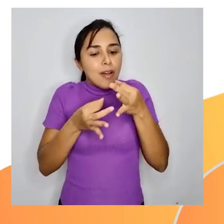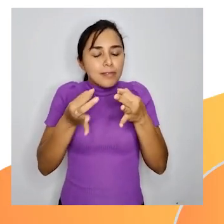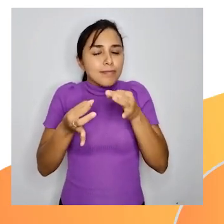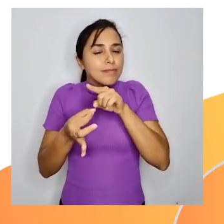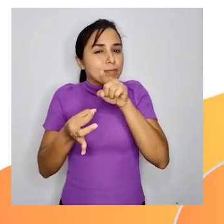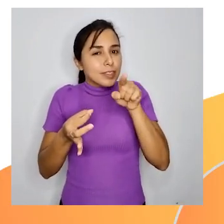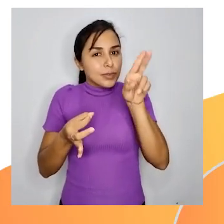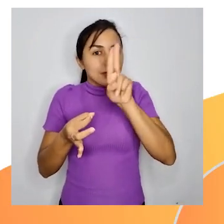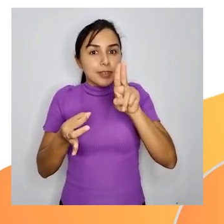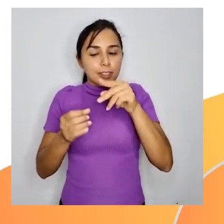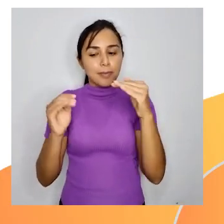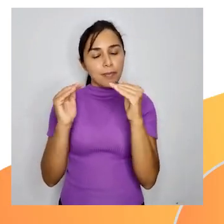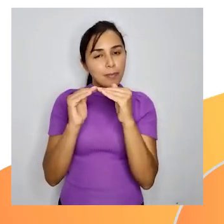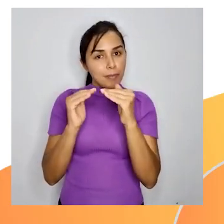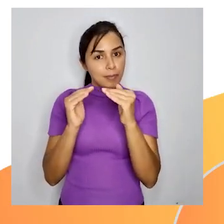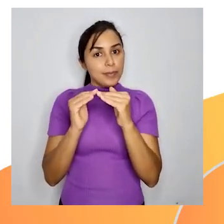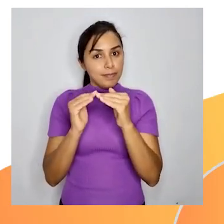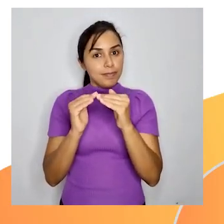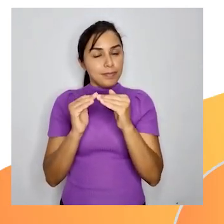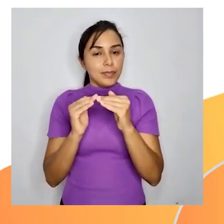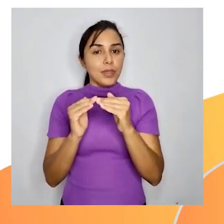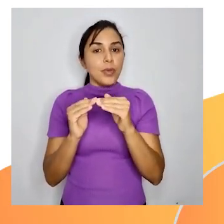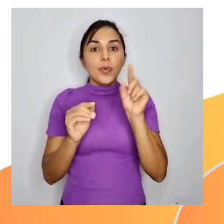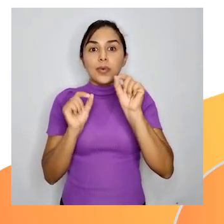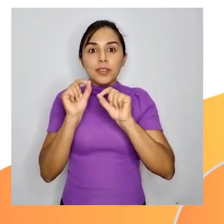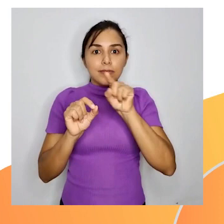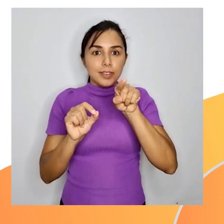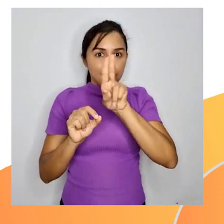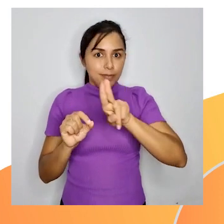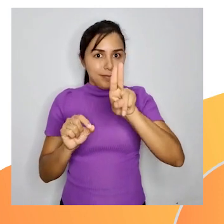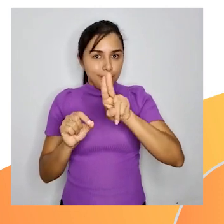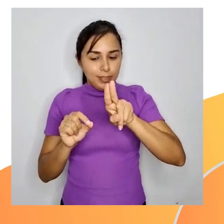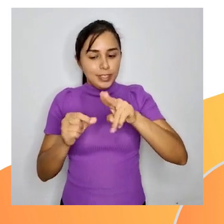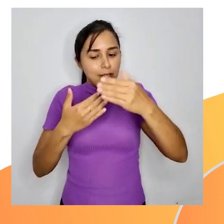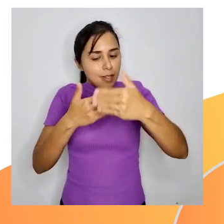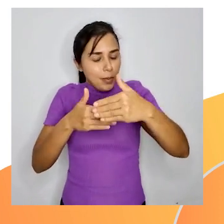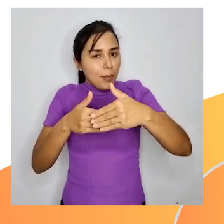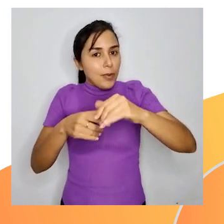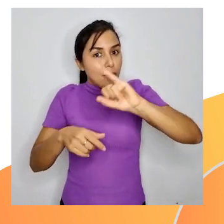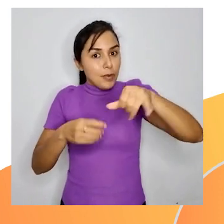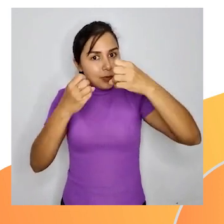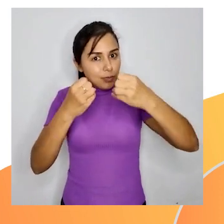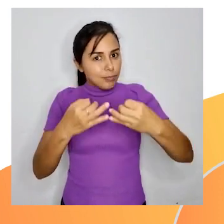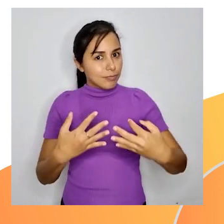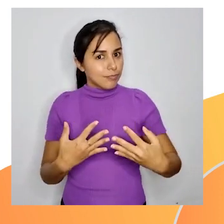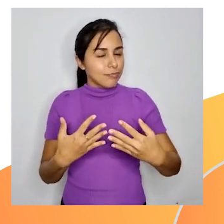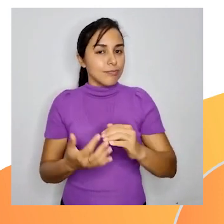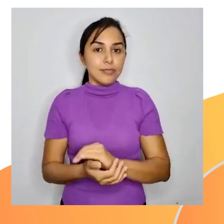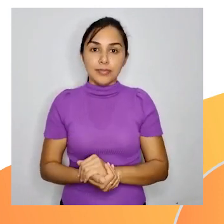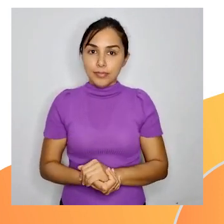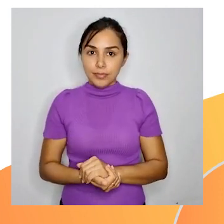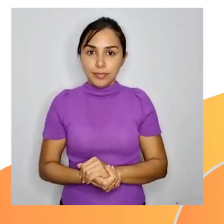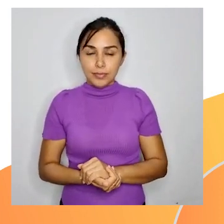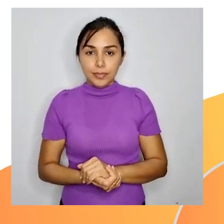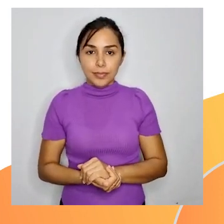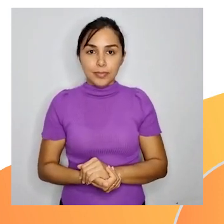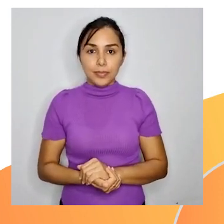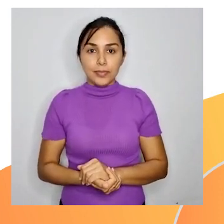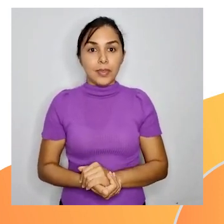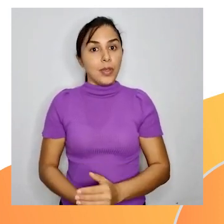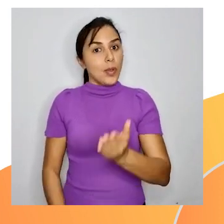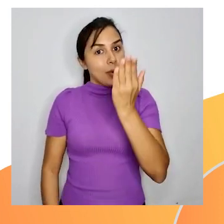O que você usaria numa prova para dizer eu concordo com o Armandinho? Qual a justificativa dessa resposta? Os alimentos são